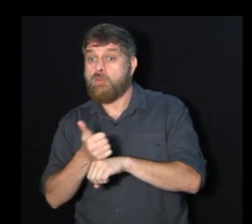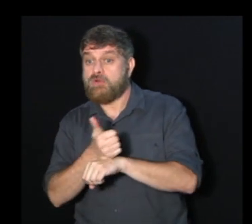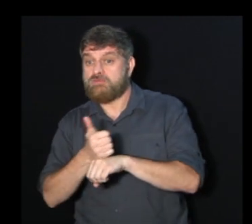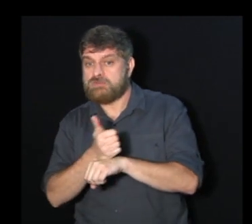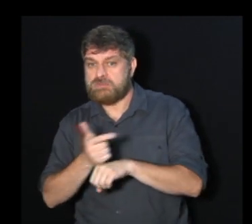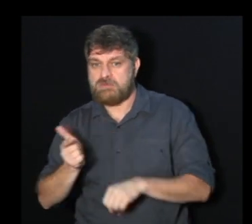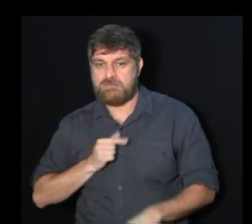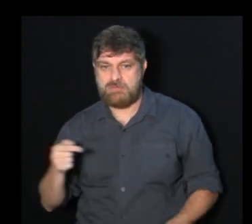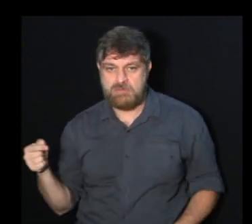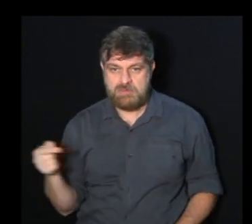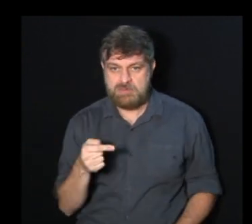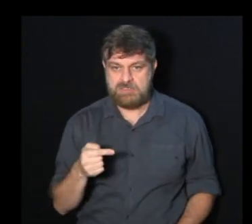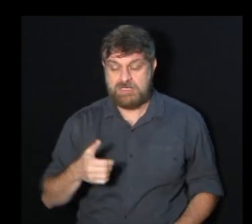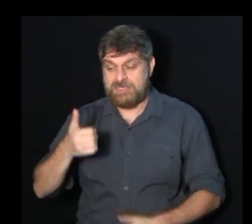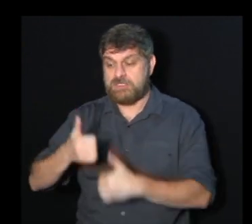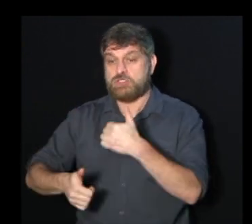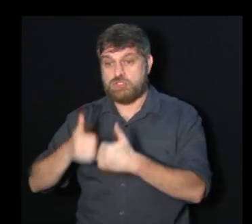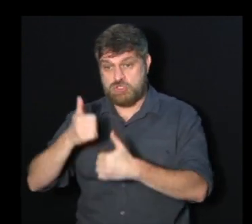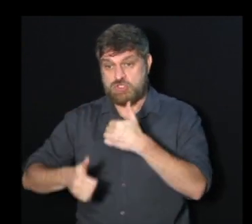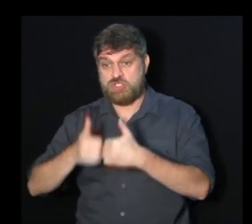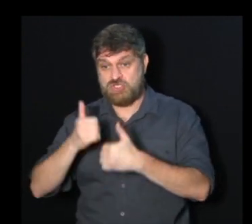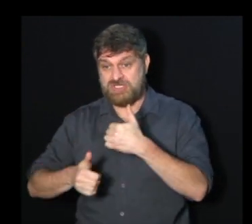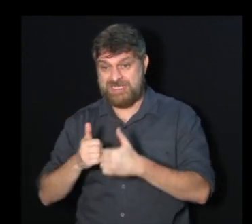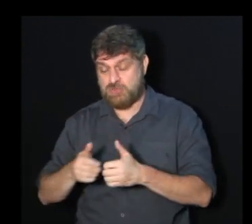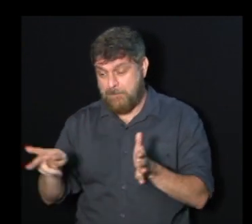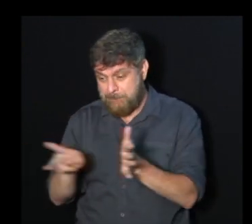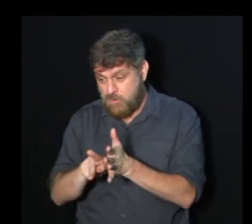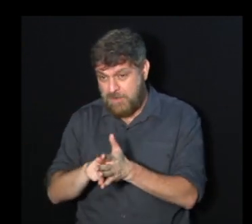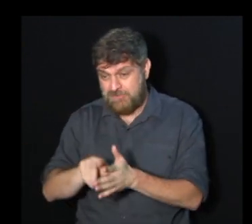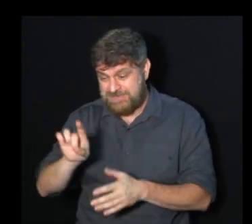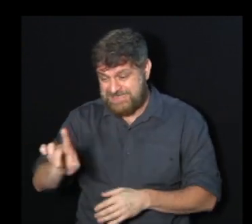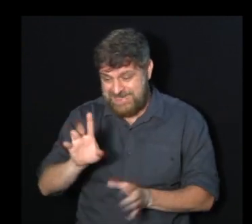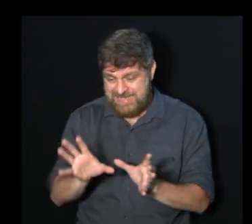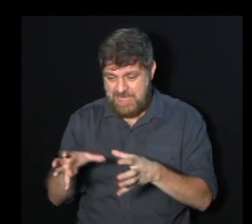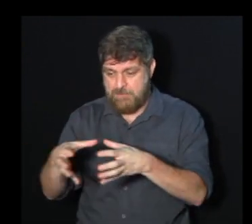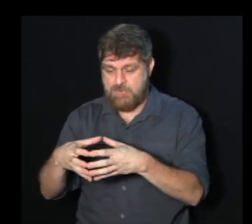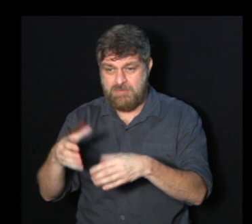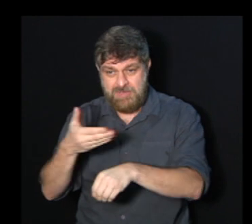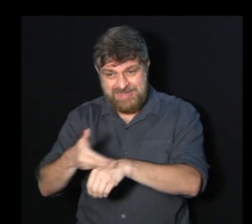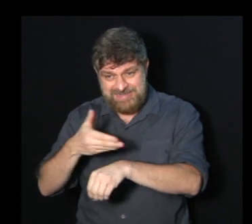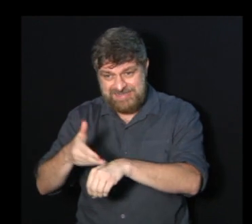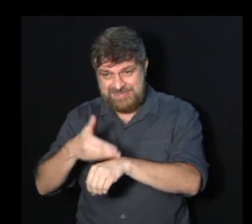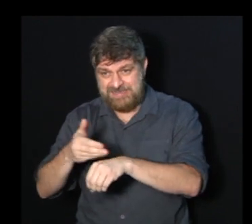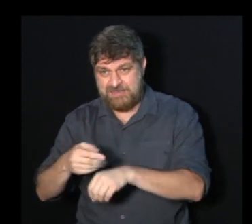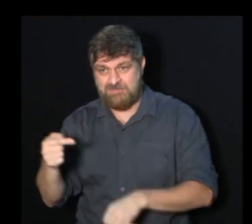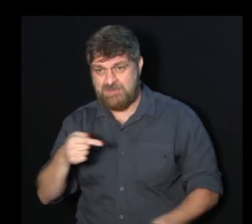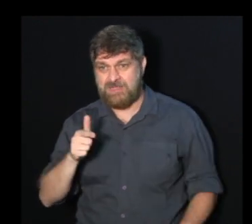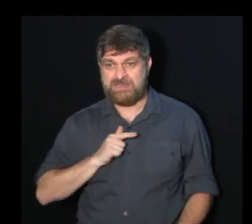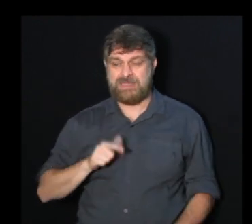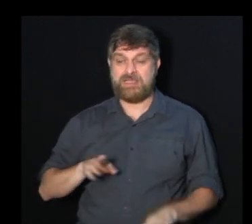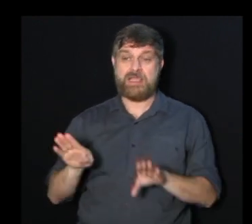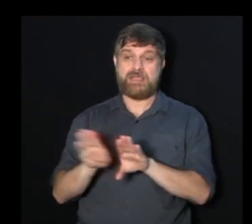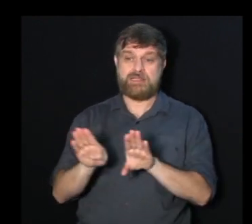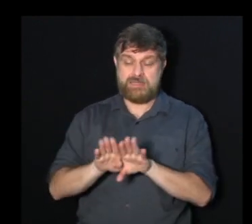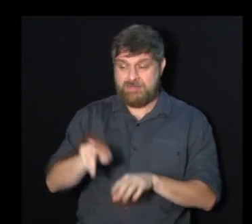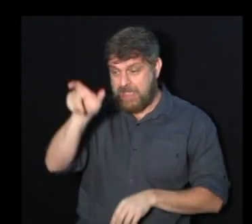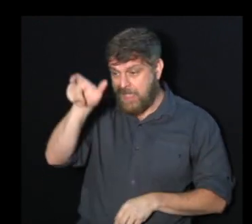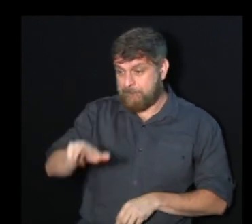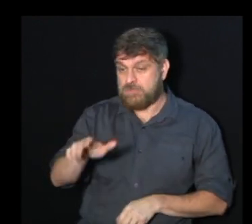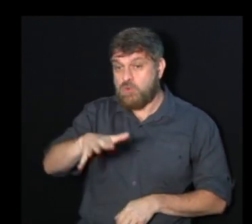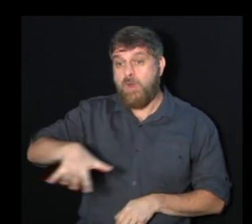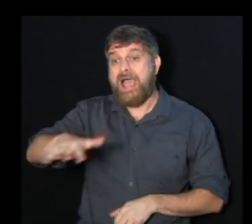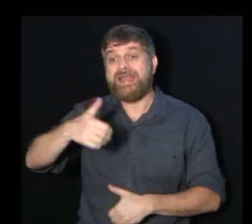gestos esportivos se encaixam nessas condutas aqui. No caso só do treinamento funcional, a gente tem que treinar também a